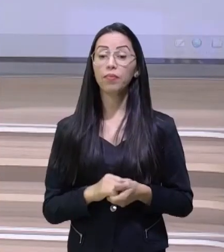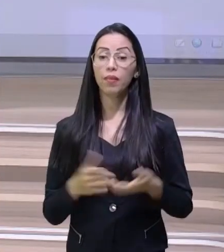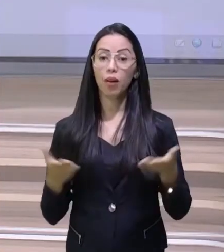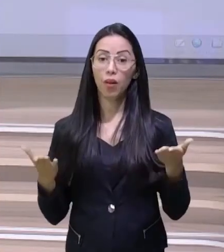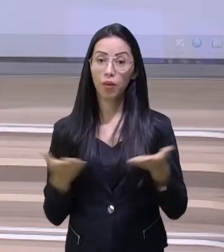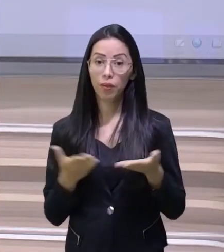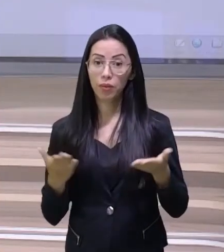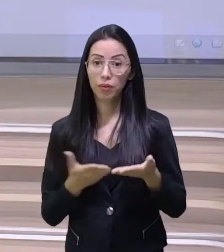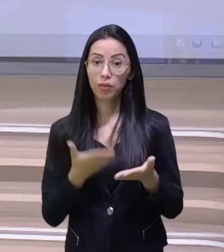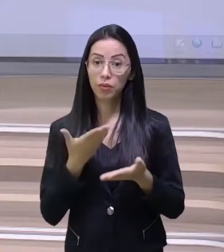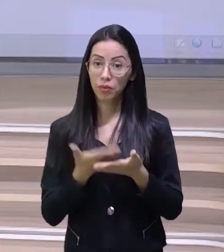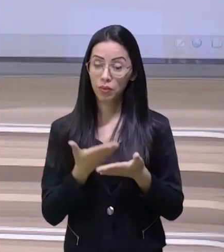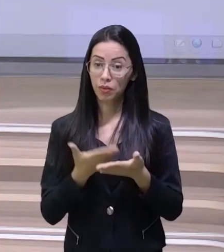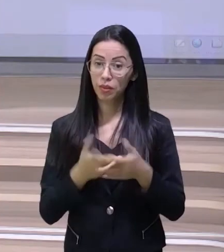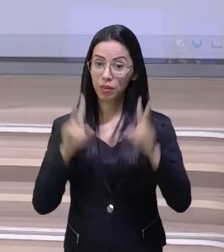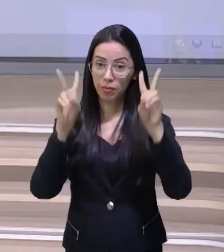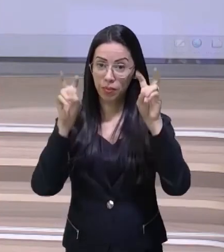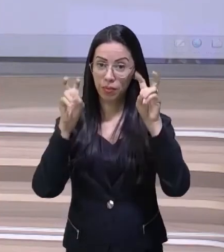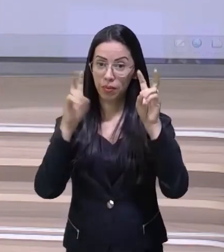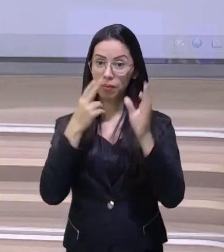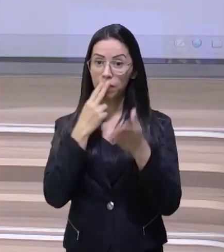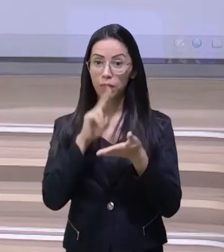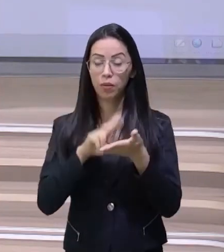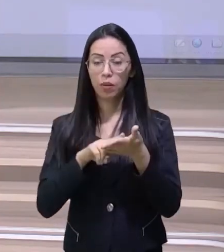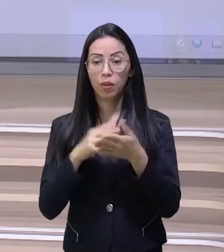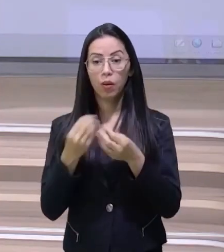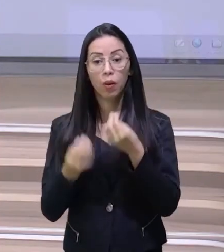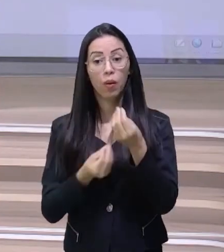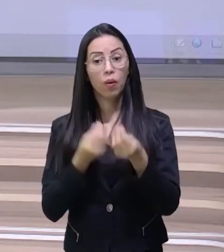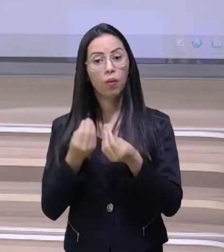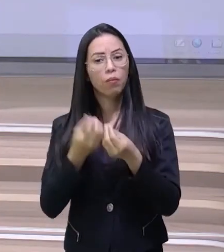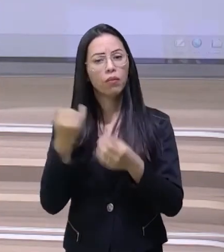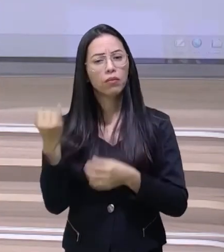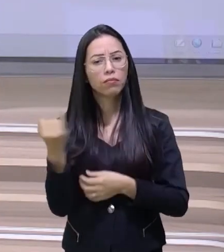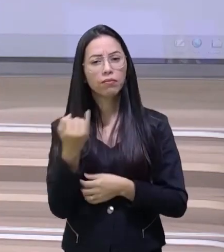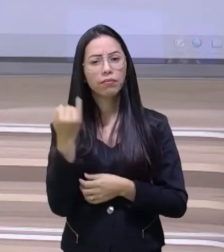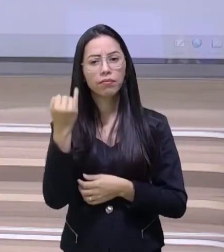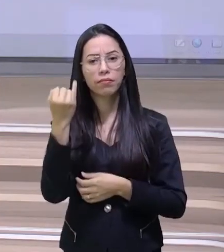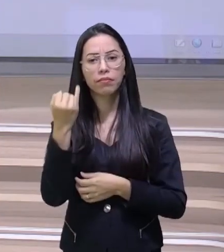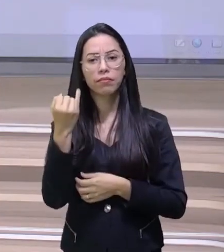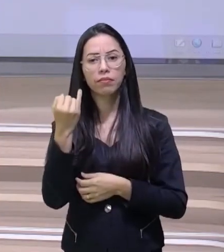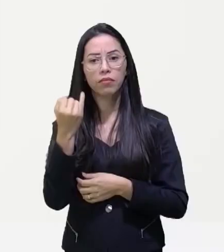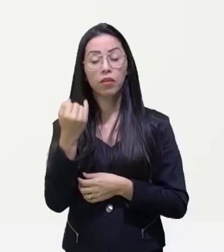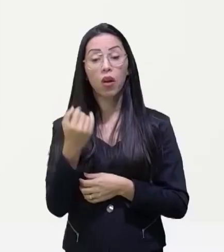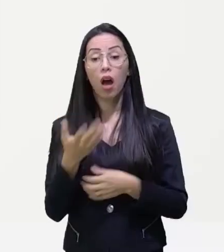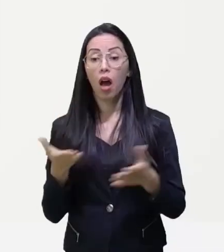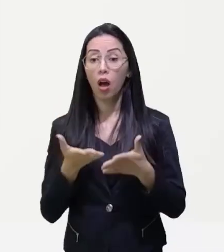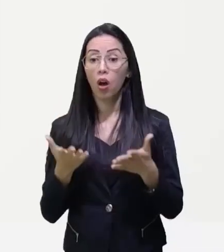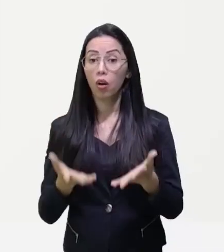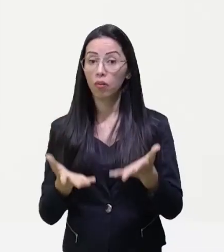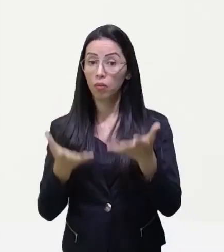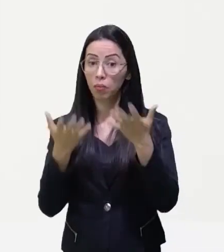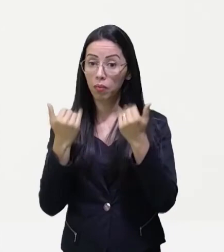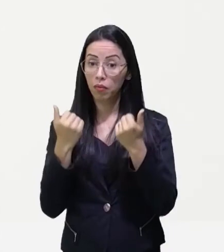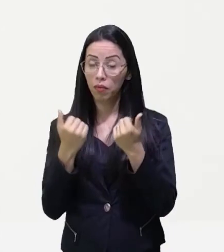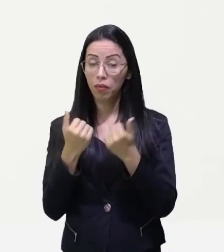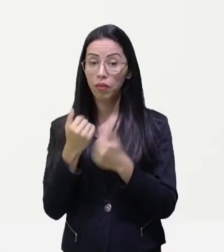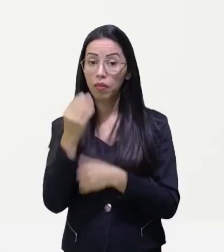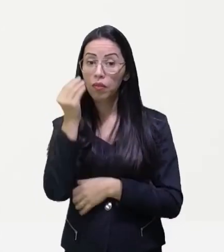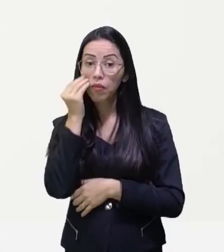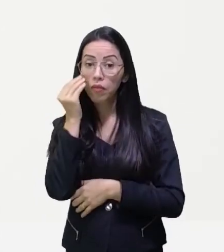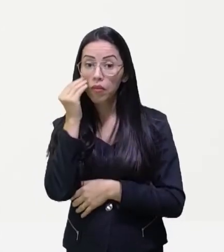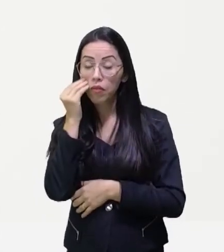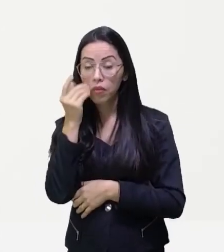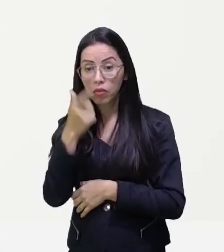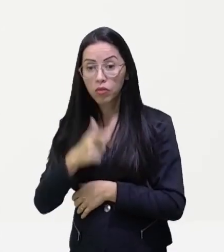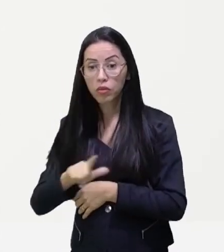Hoje estudamos sobre a carta, como ela é fundamental. Vamos rever aqui novamente.